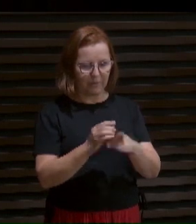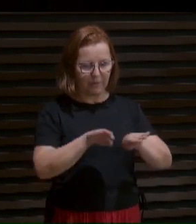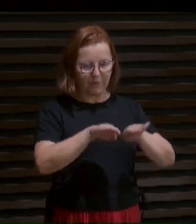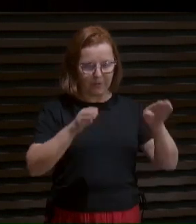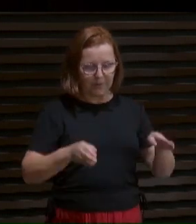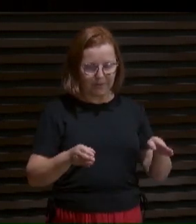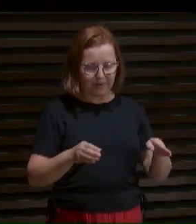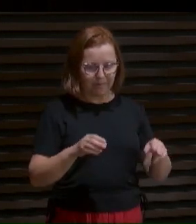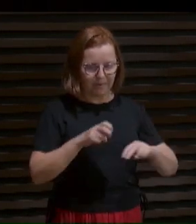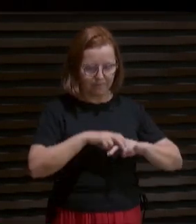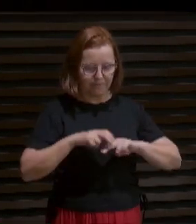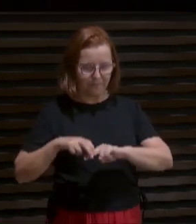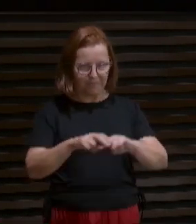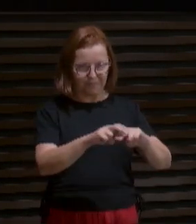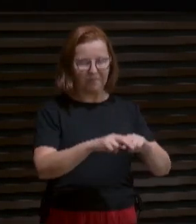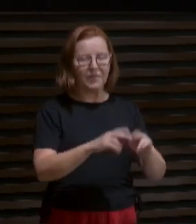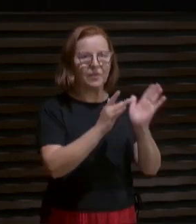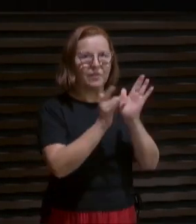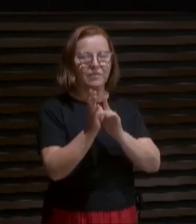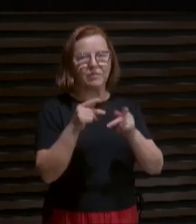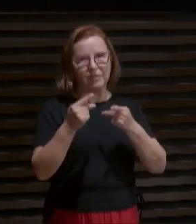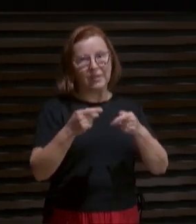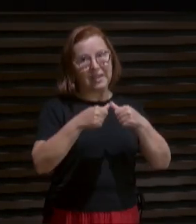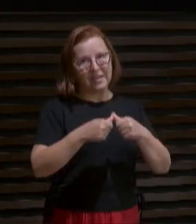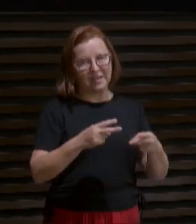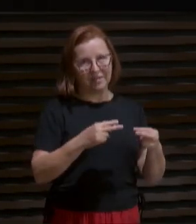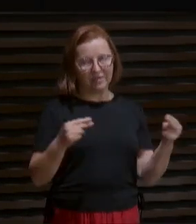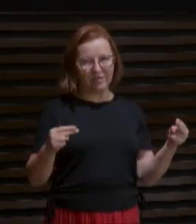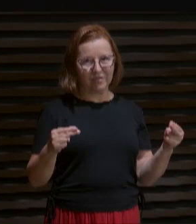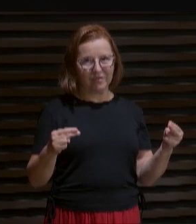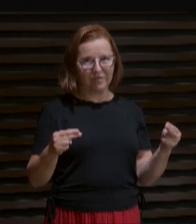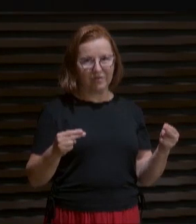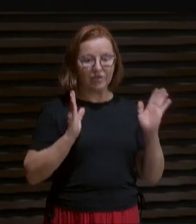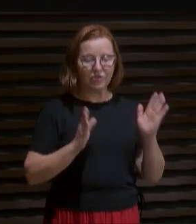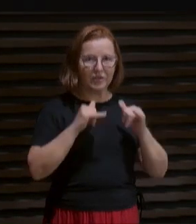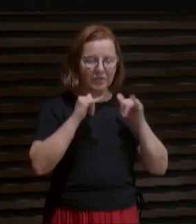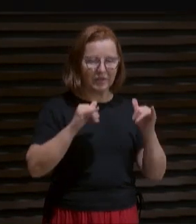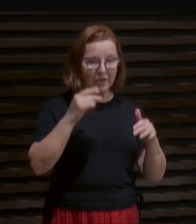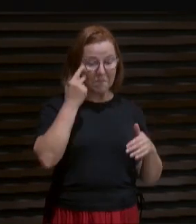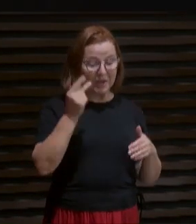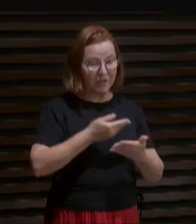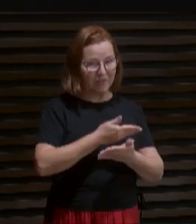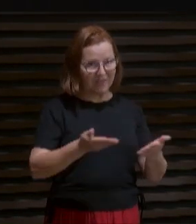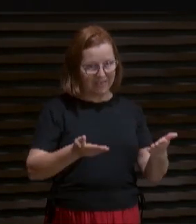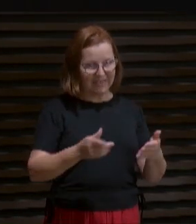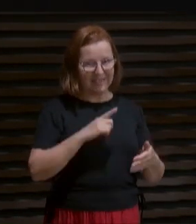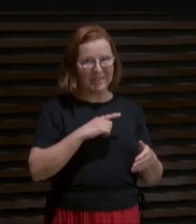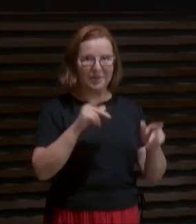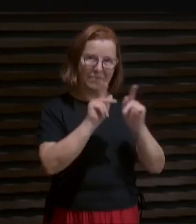Ele disse: estas coisas eu vos tenho dito para que tenhais